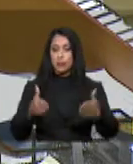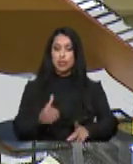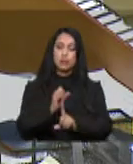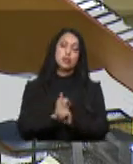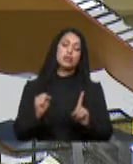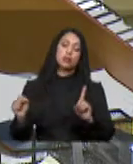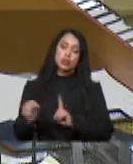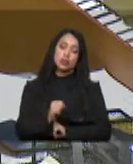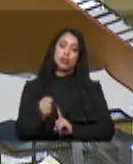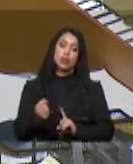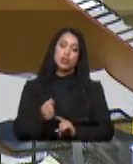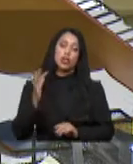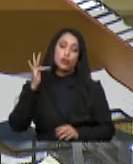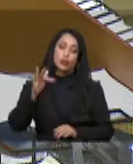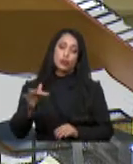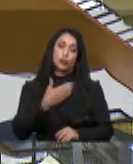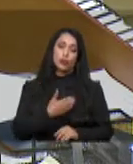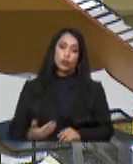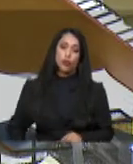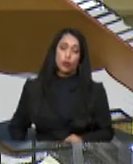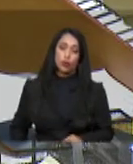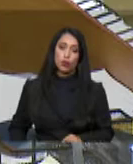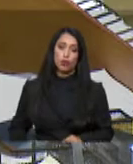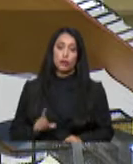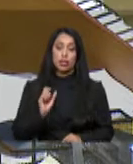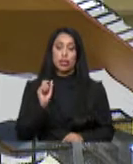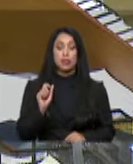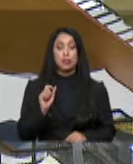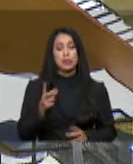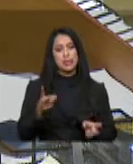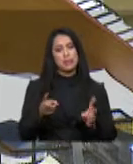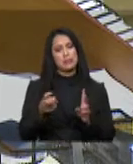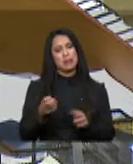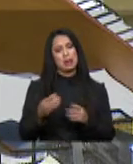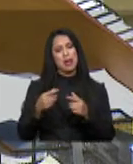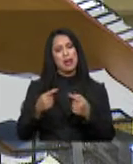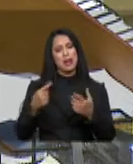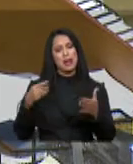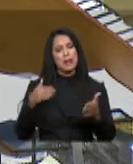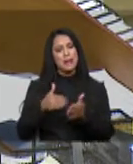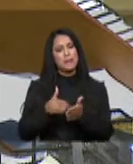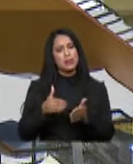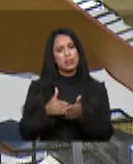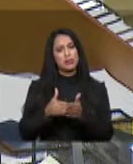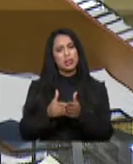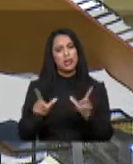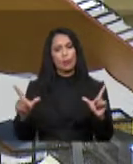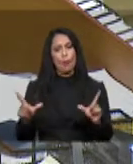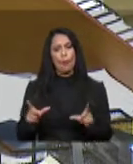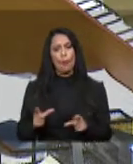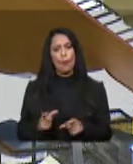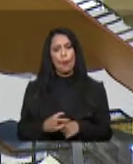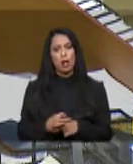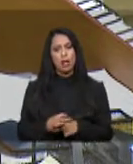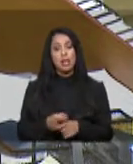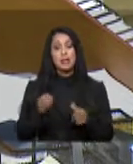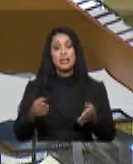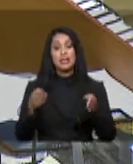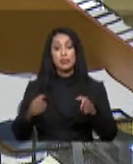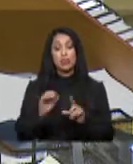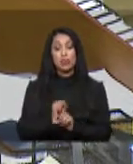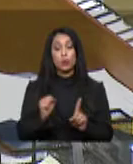sociedade civil pelos futuros governos, diante da impossibilidade de redução desta participação popular. Ou